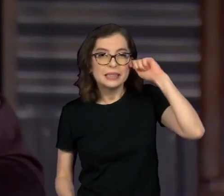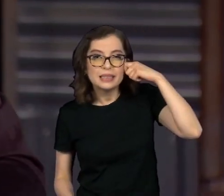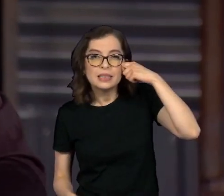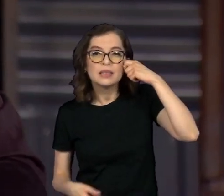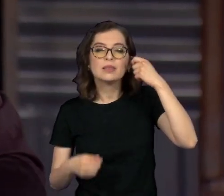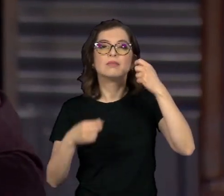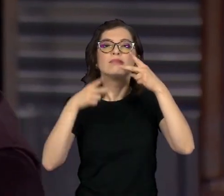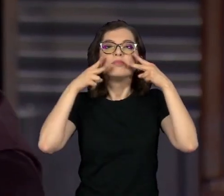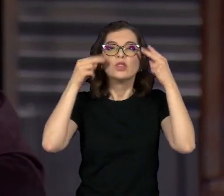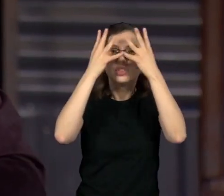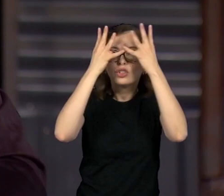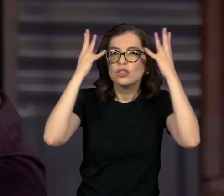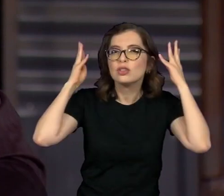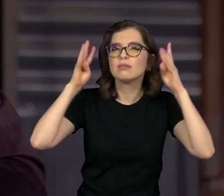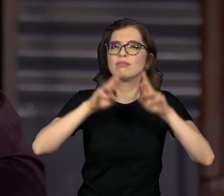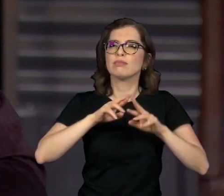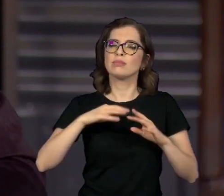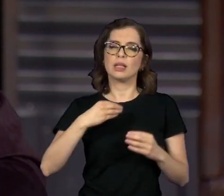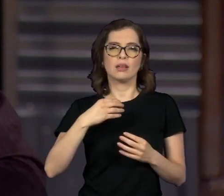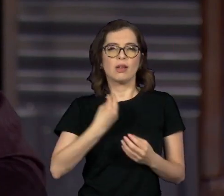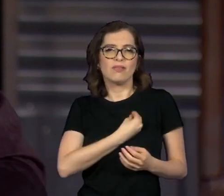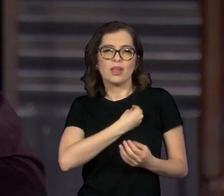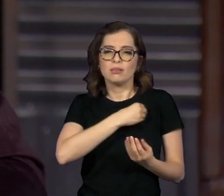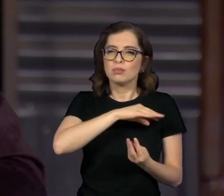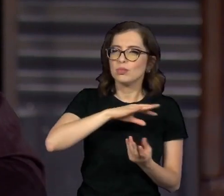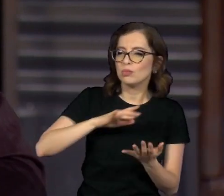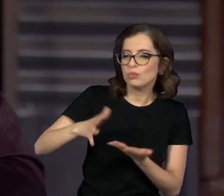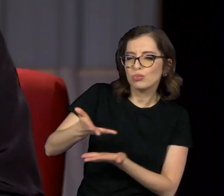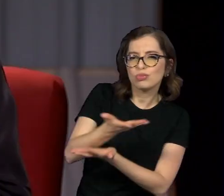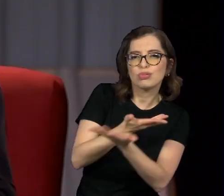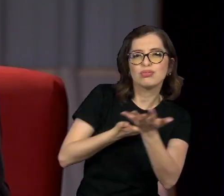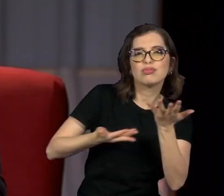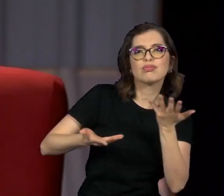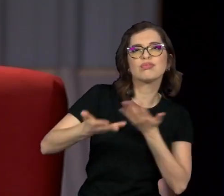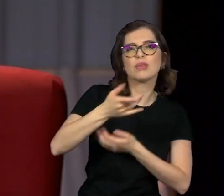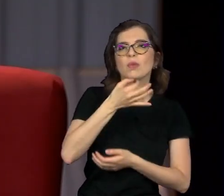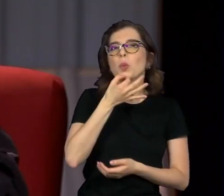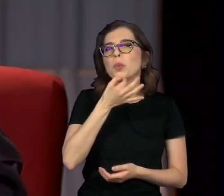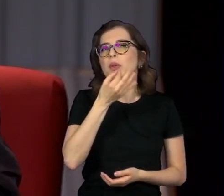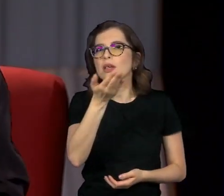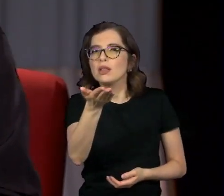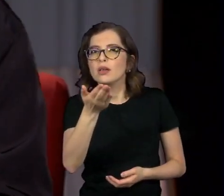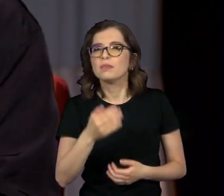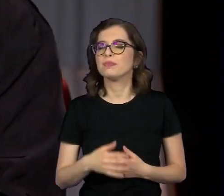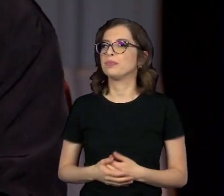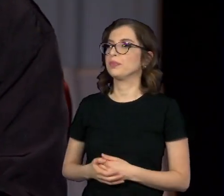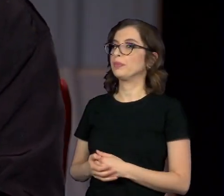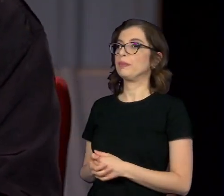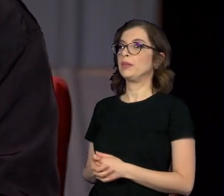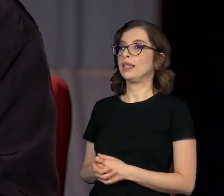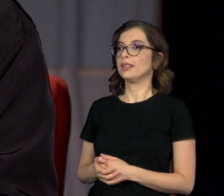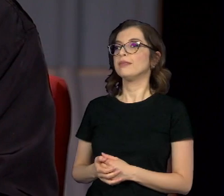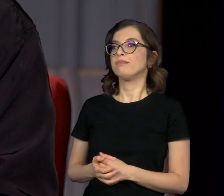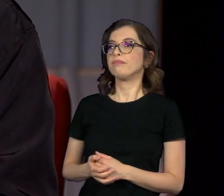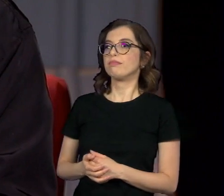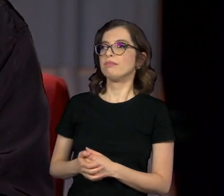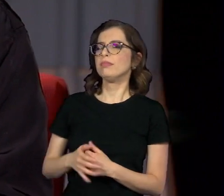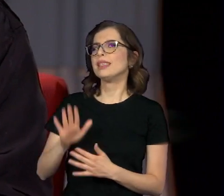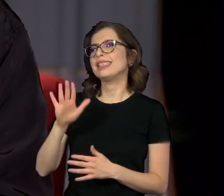misturado. Qual é a sua versão dessa lenda? É bem, você disse, né? É um mito, é uma